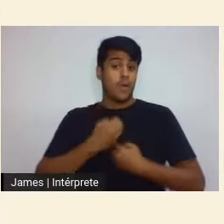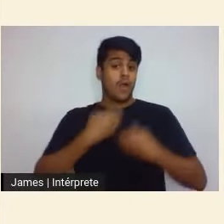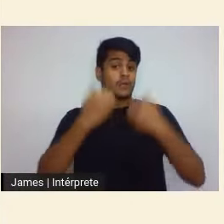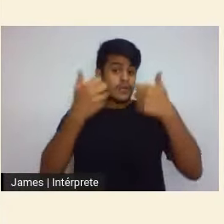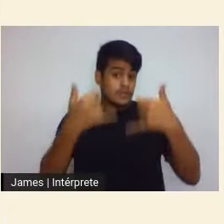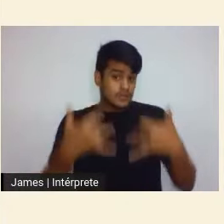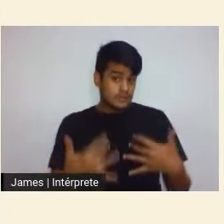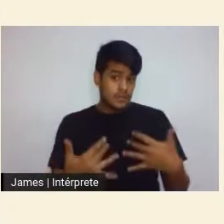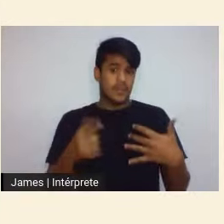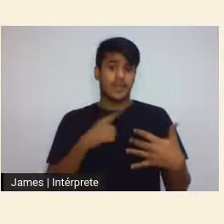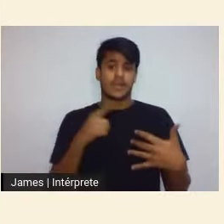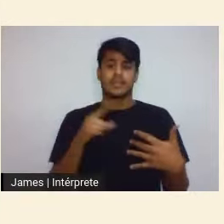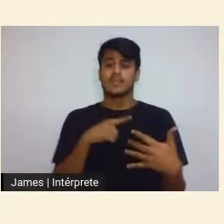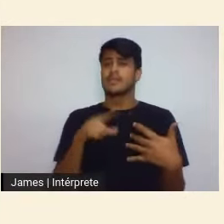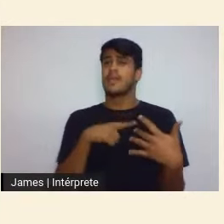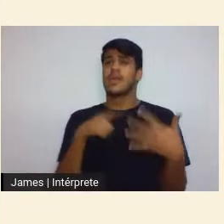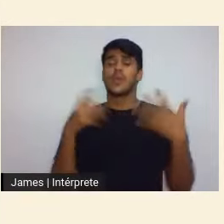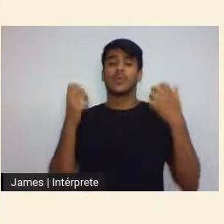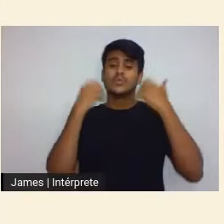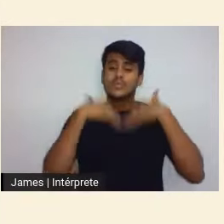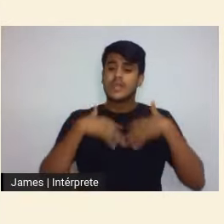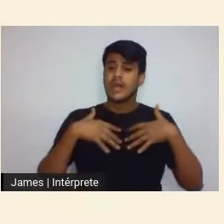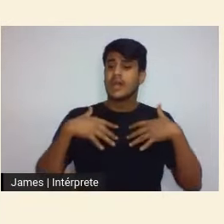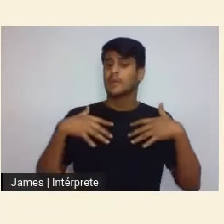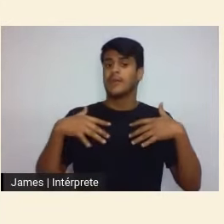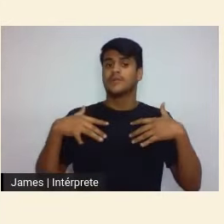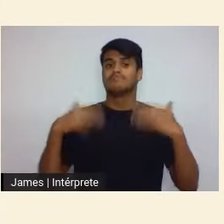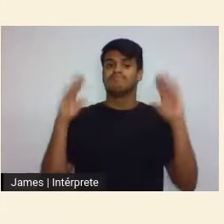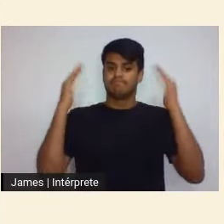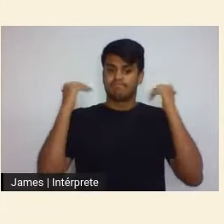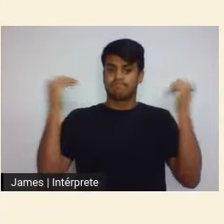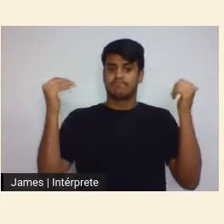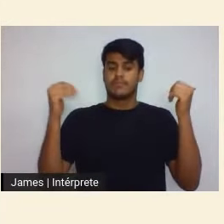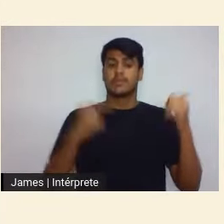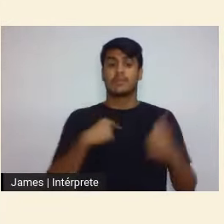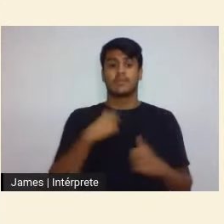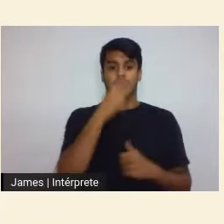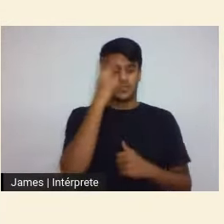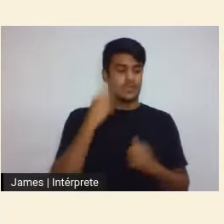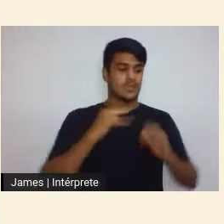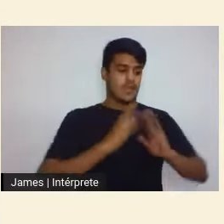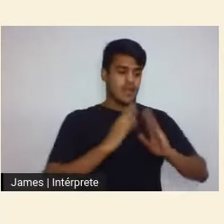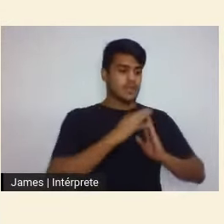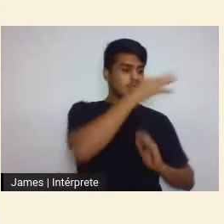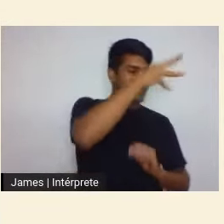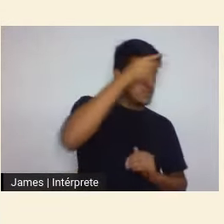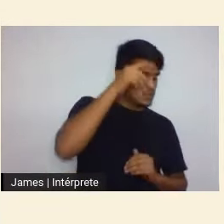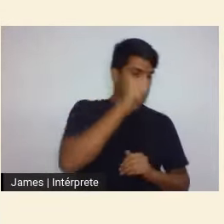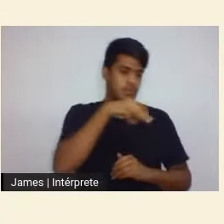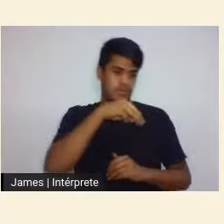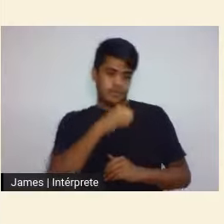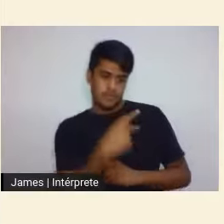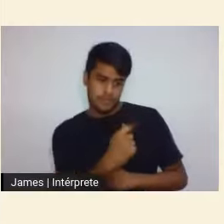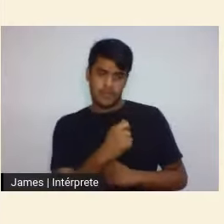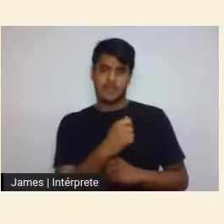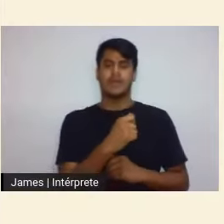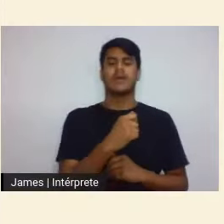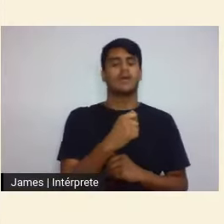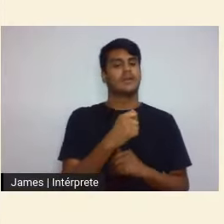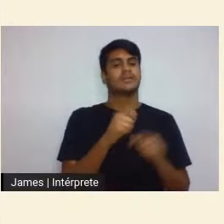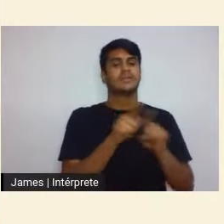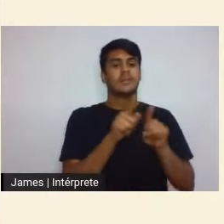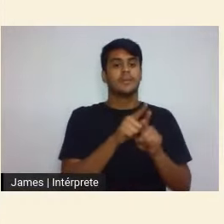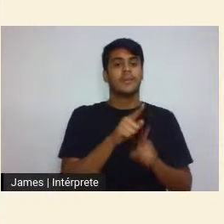drama épico mitológico cultivado entre os ribeirinhos da Amazônia, do Amapá, do Baixo Amazonas, do Rio